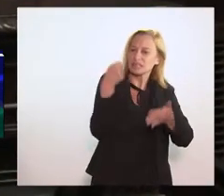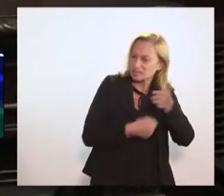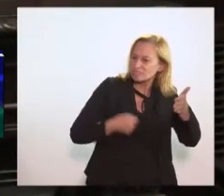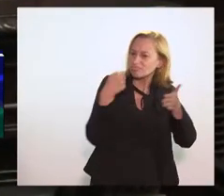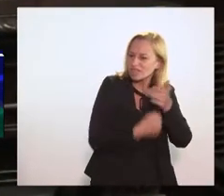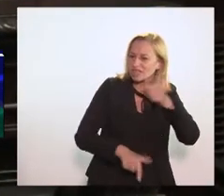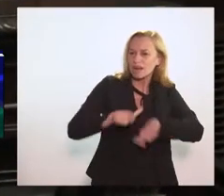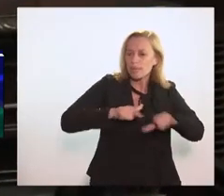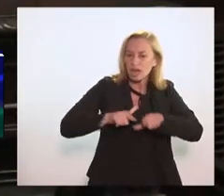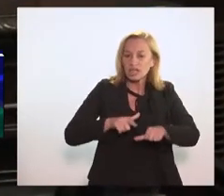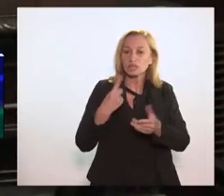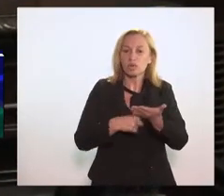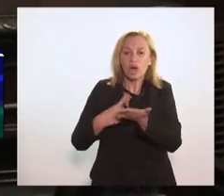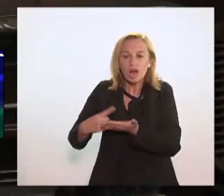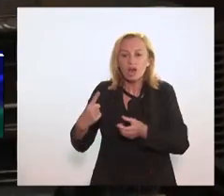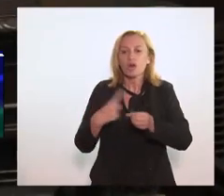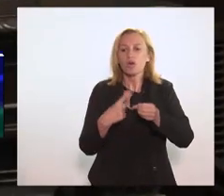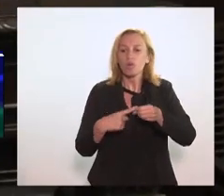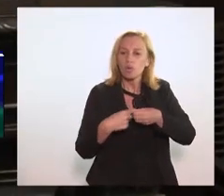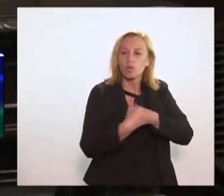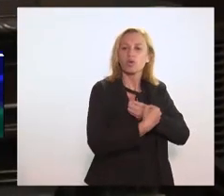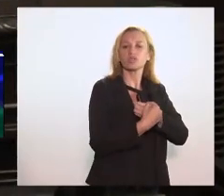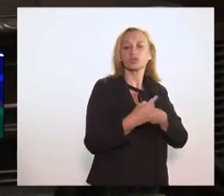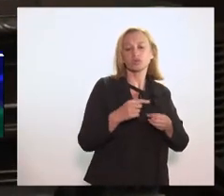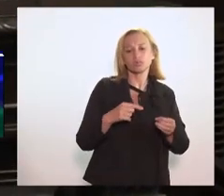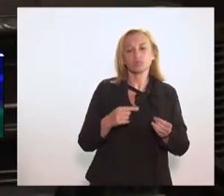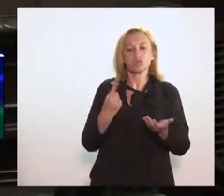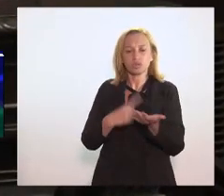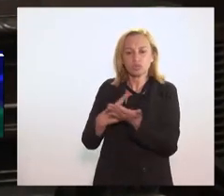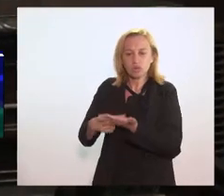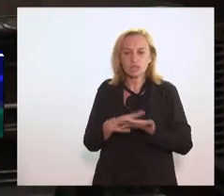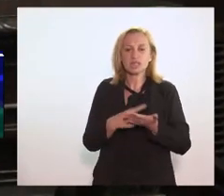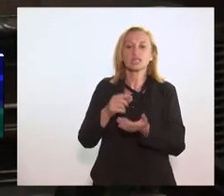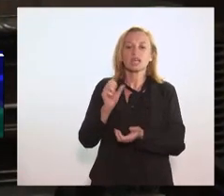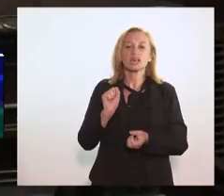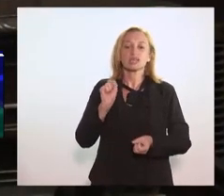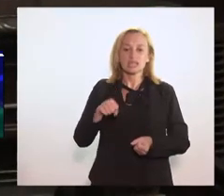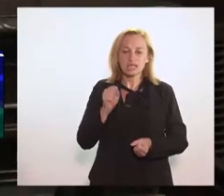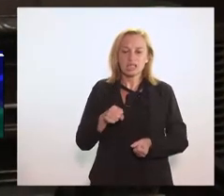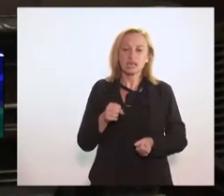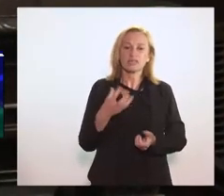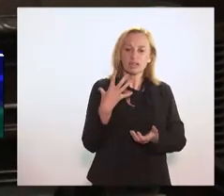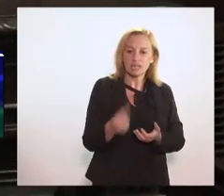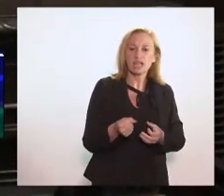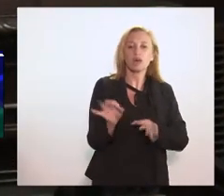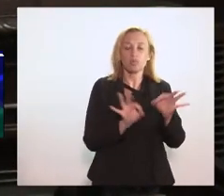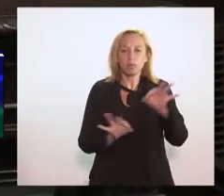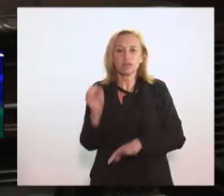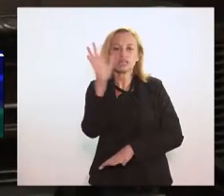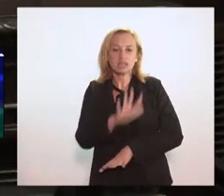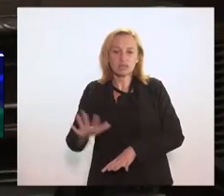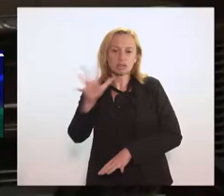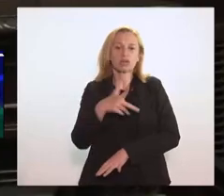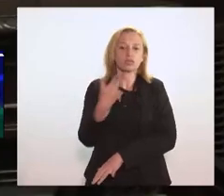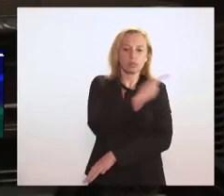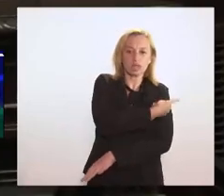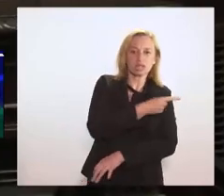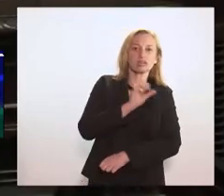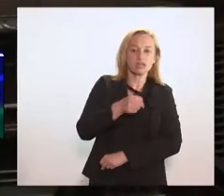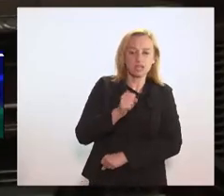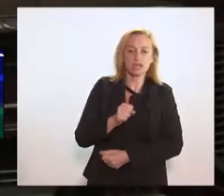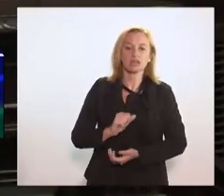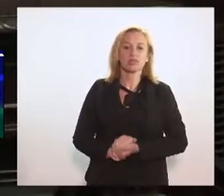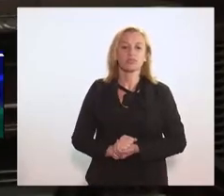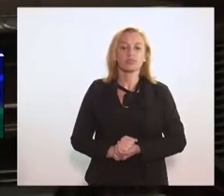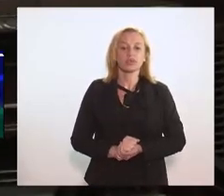comum acordo com os municípios da região metropolitana, aderiu sim e deve aderir ao Plano Nacional de Imunização e